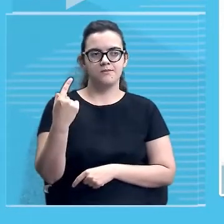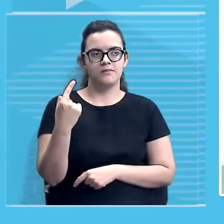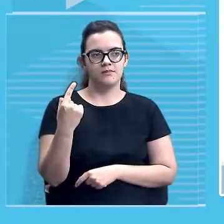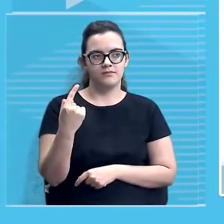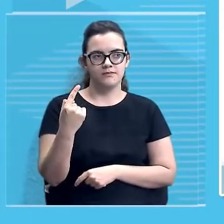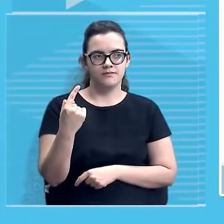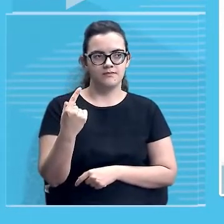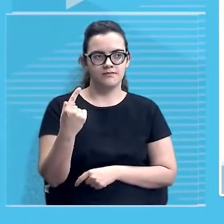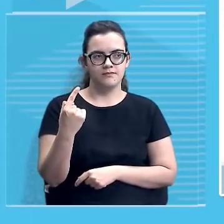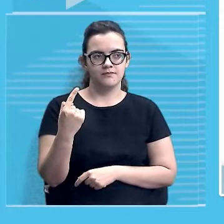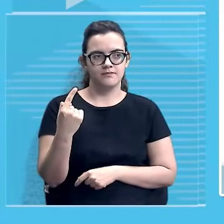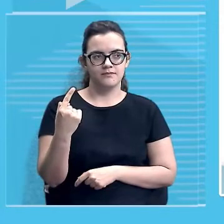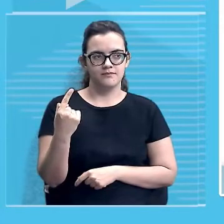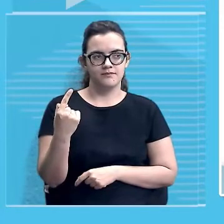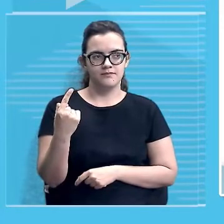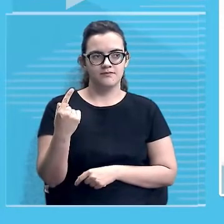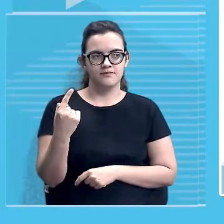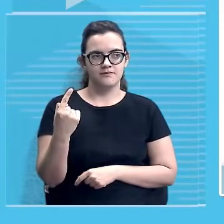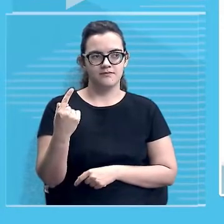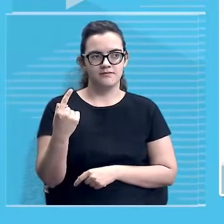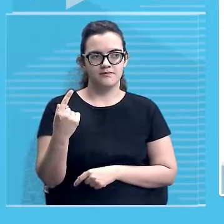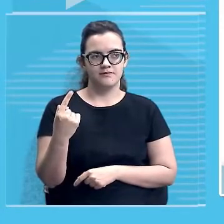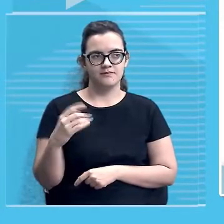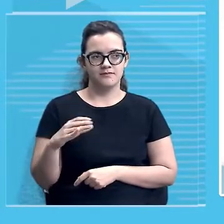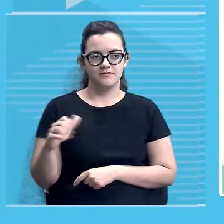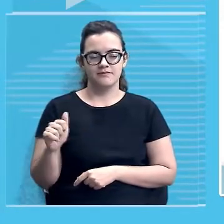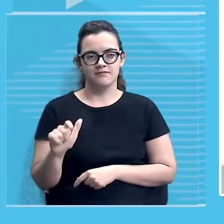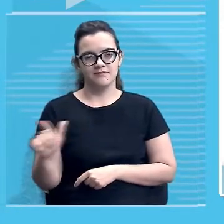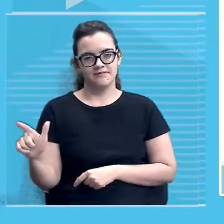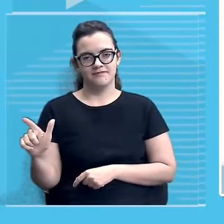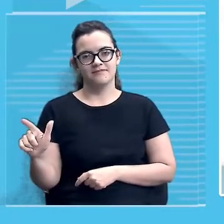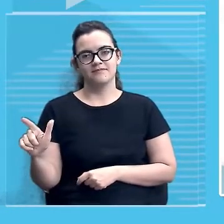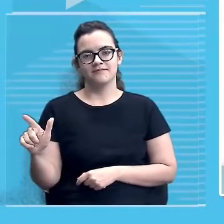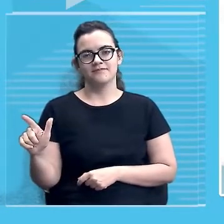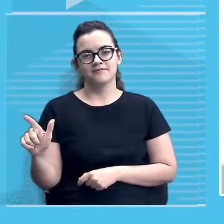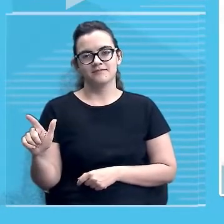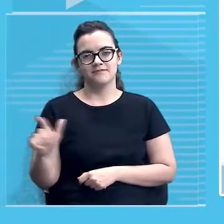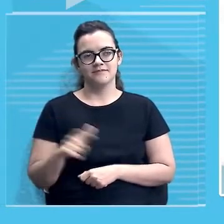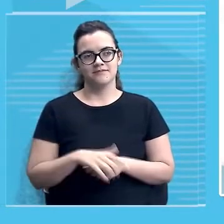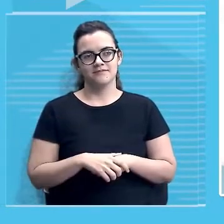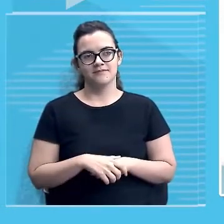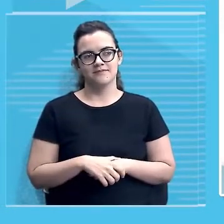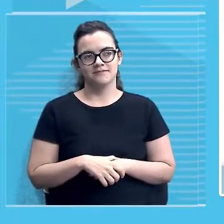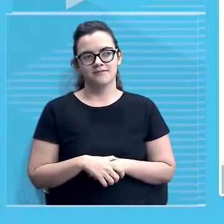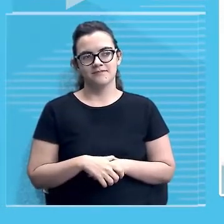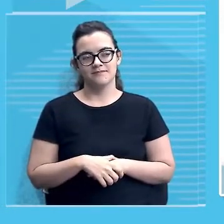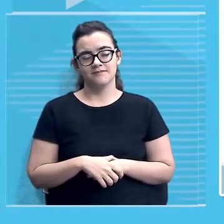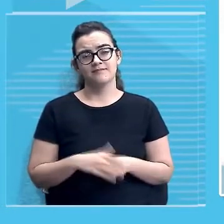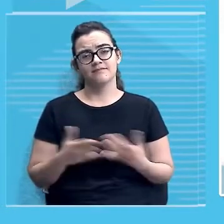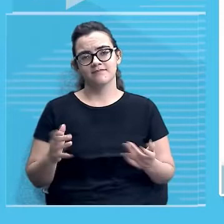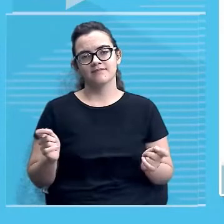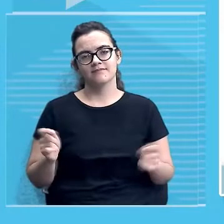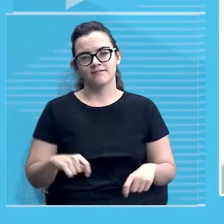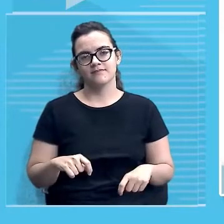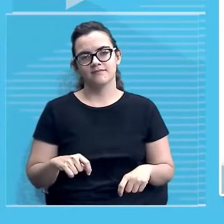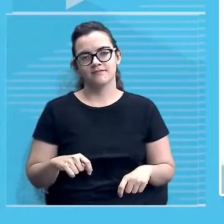E cal de calorias, também pode ser